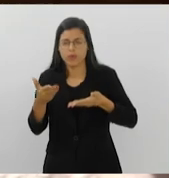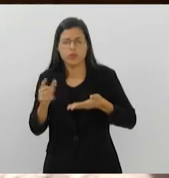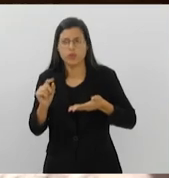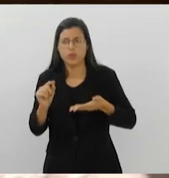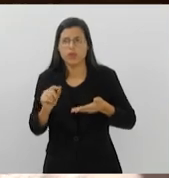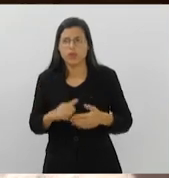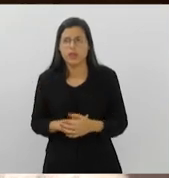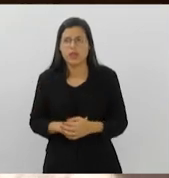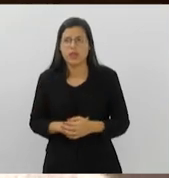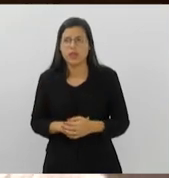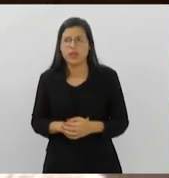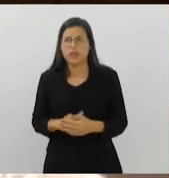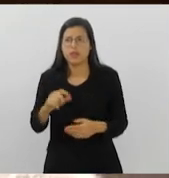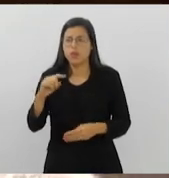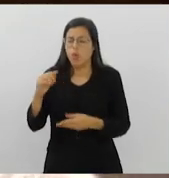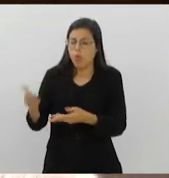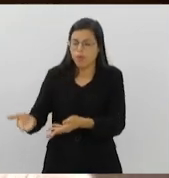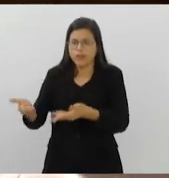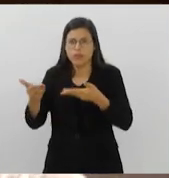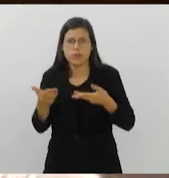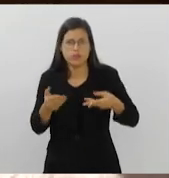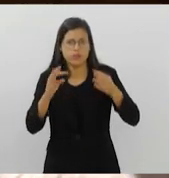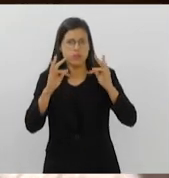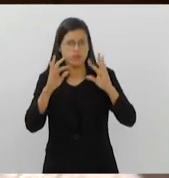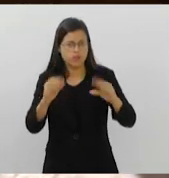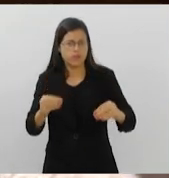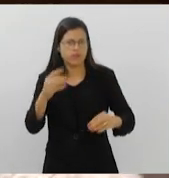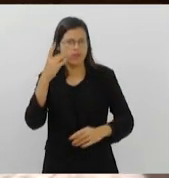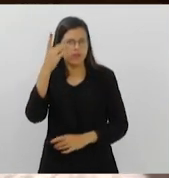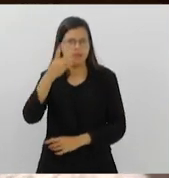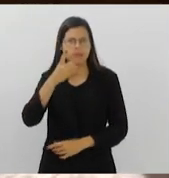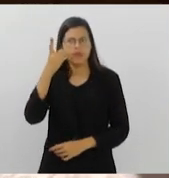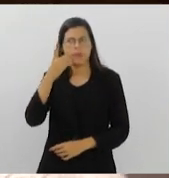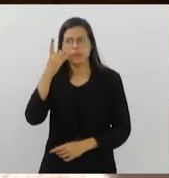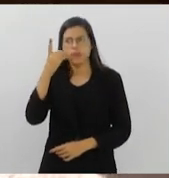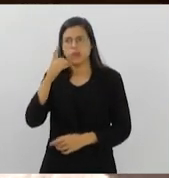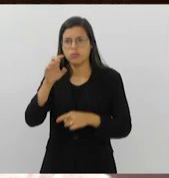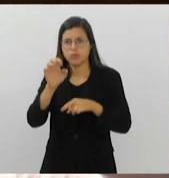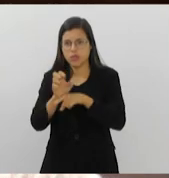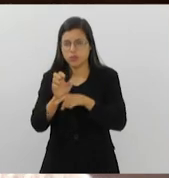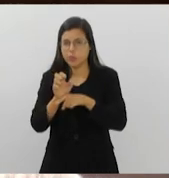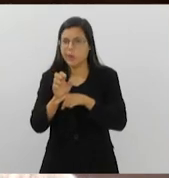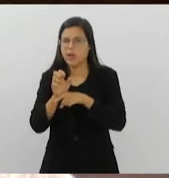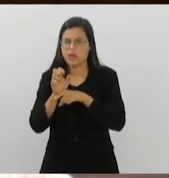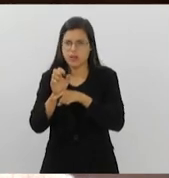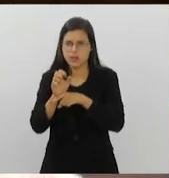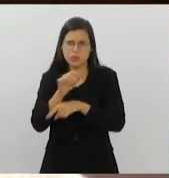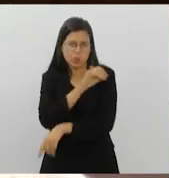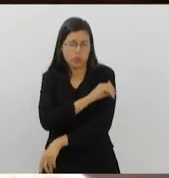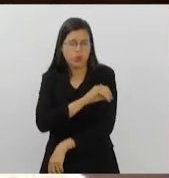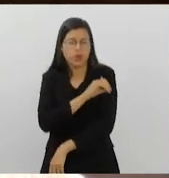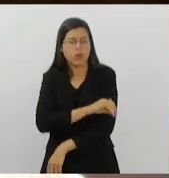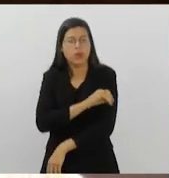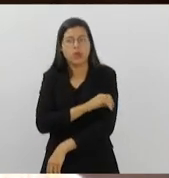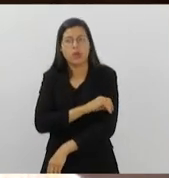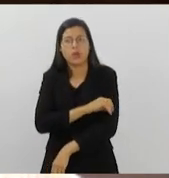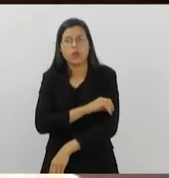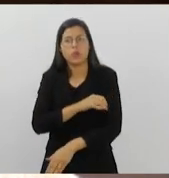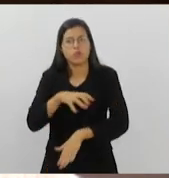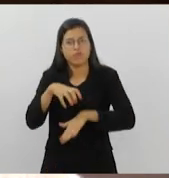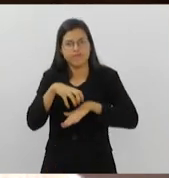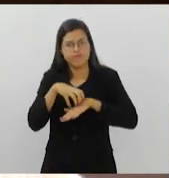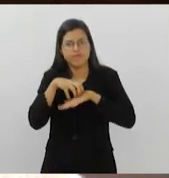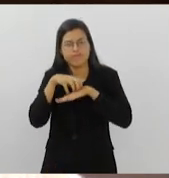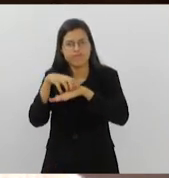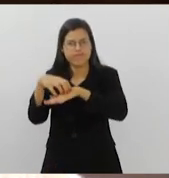para que possamos convidar todos os deputados e deputadas estaduais aqui do Estado para irmos numa caravana